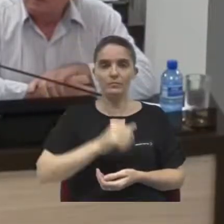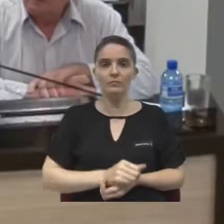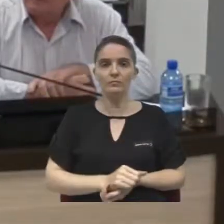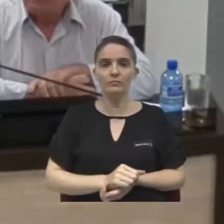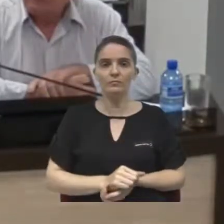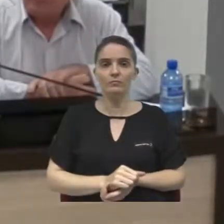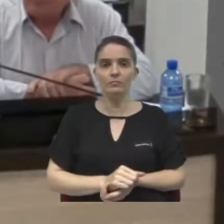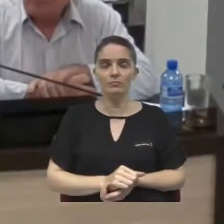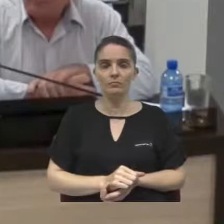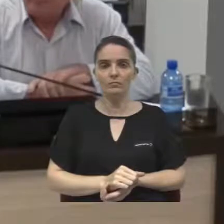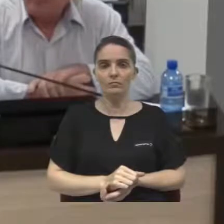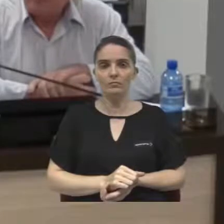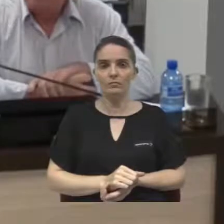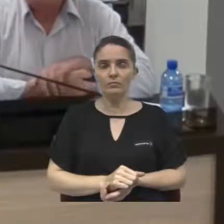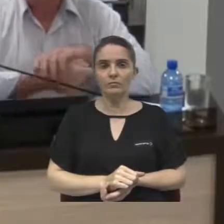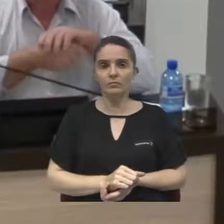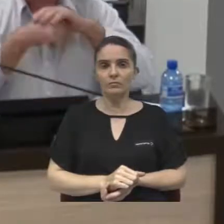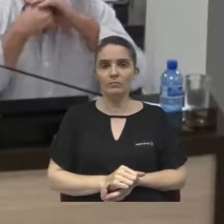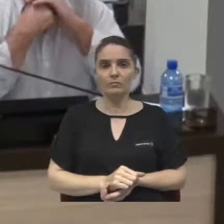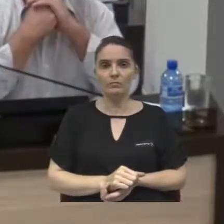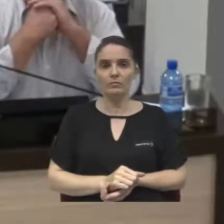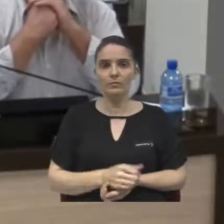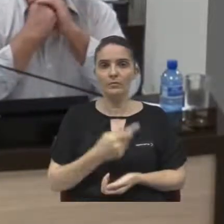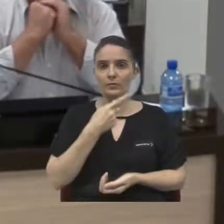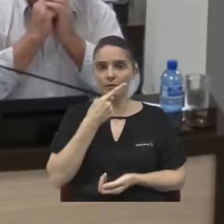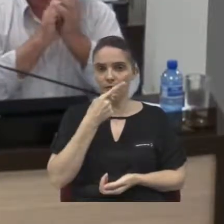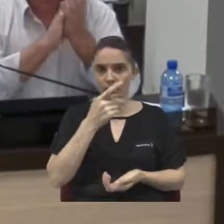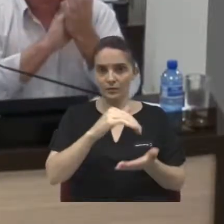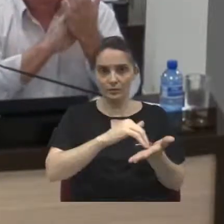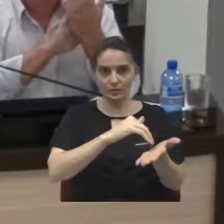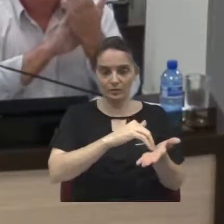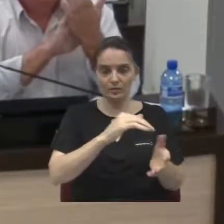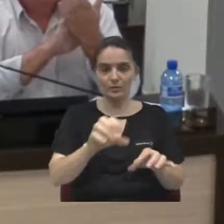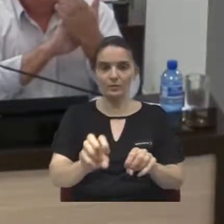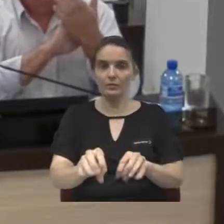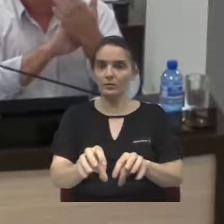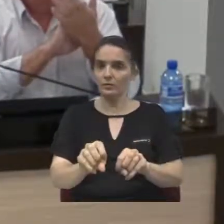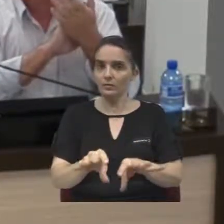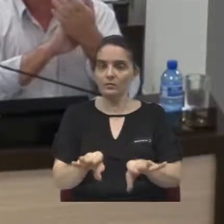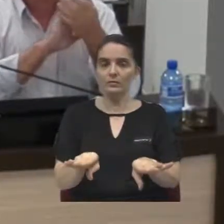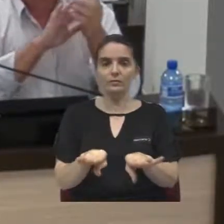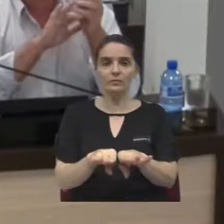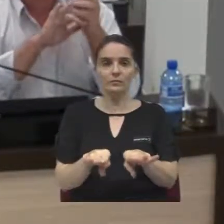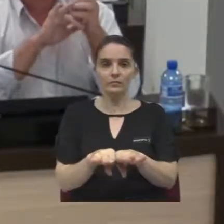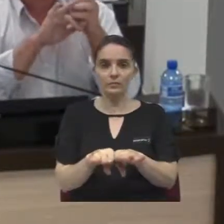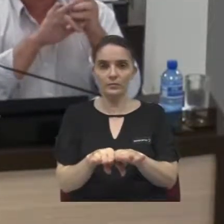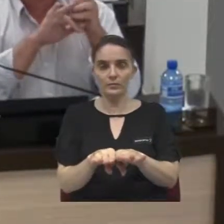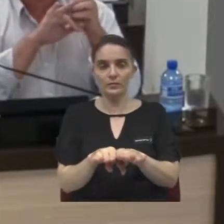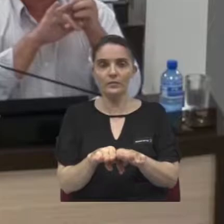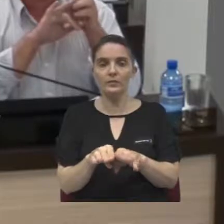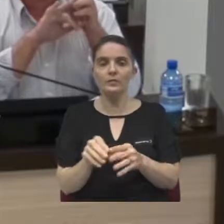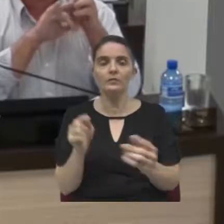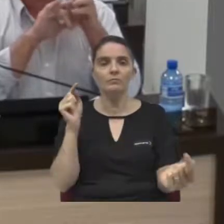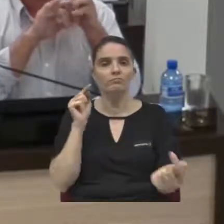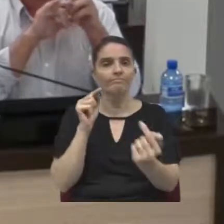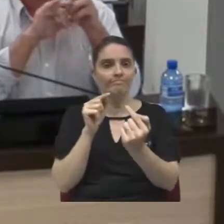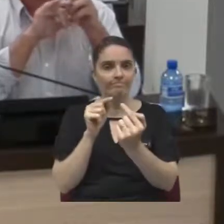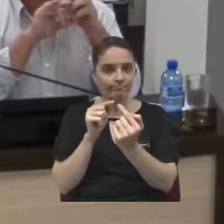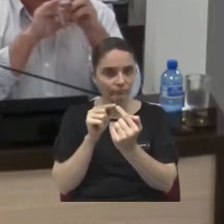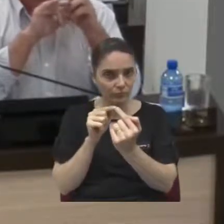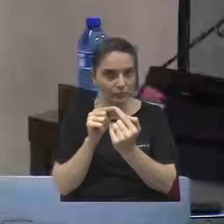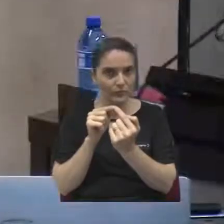vezes, chegou a dar o feedback com relação ao secretário de Educação. Inclusive, o objeto desse requerimento ele